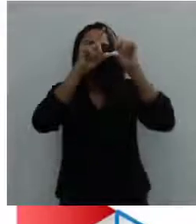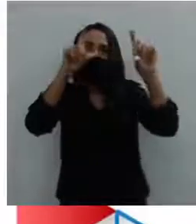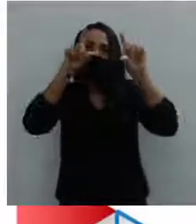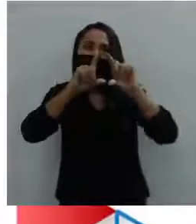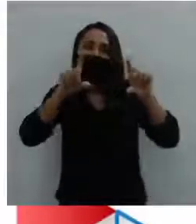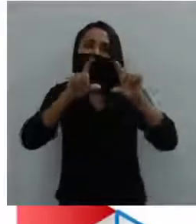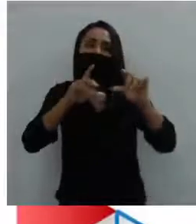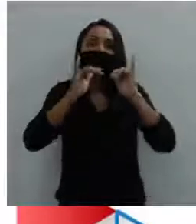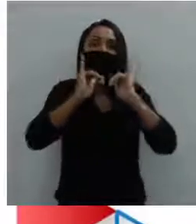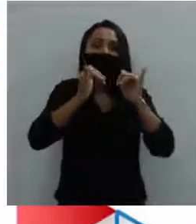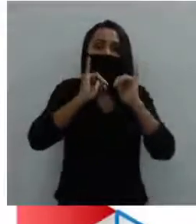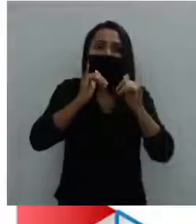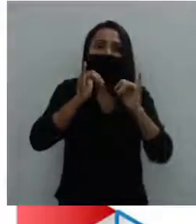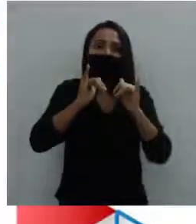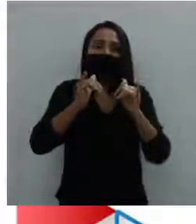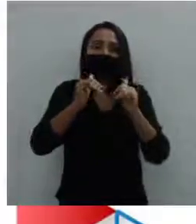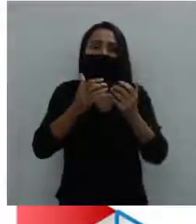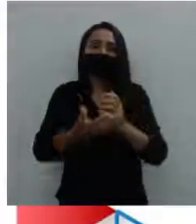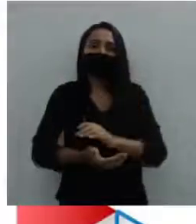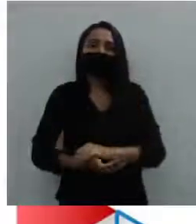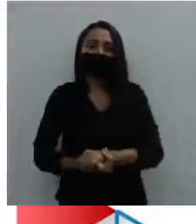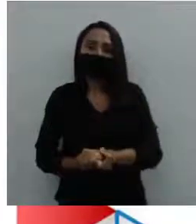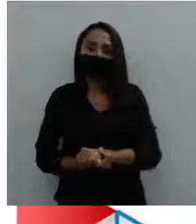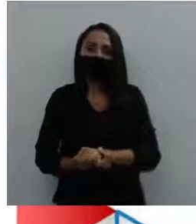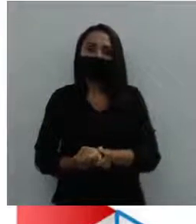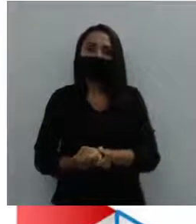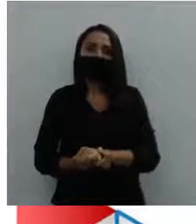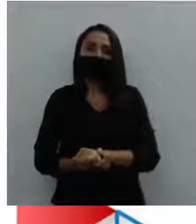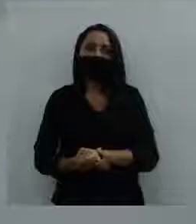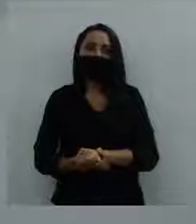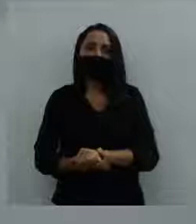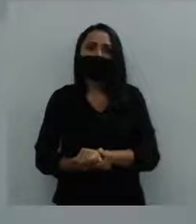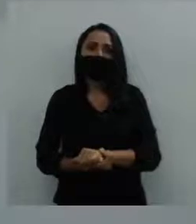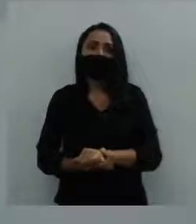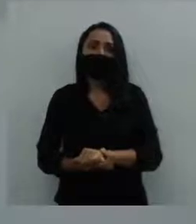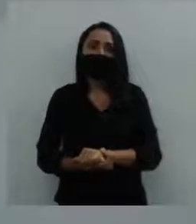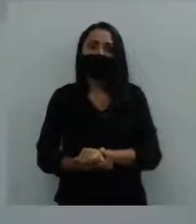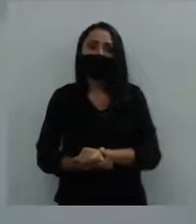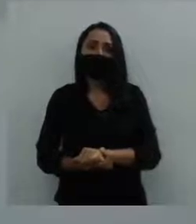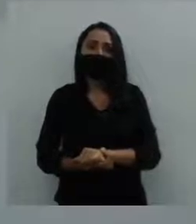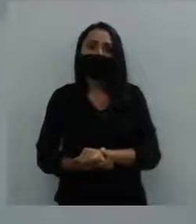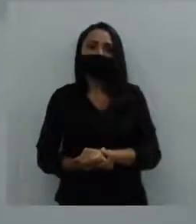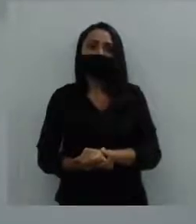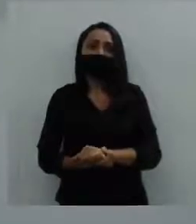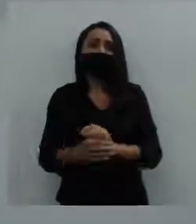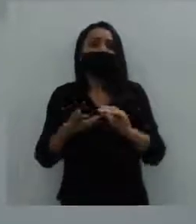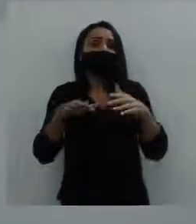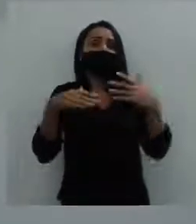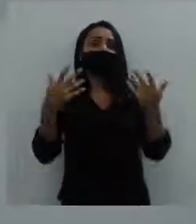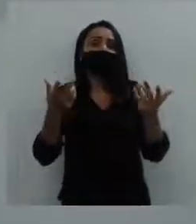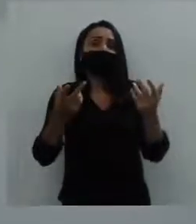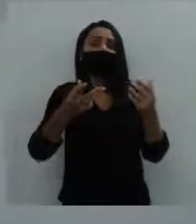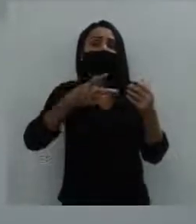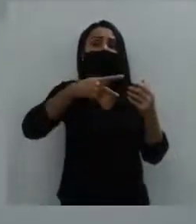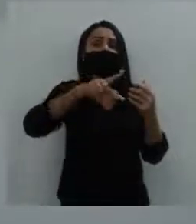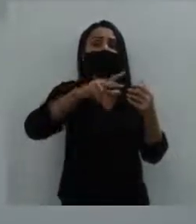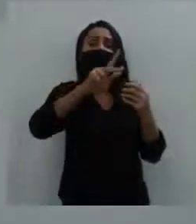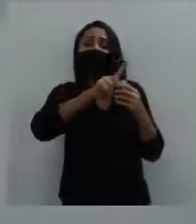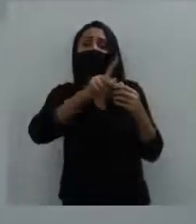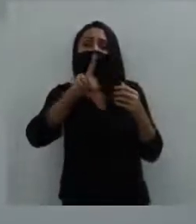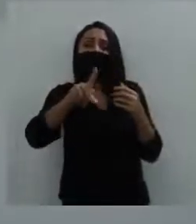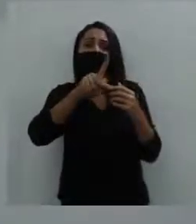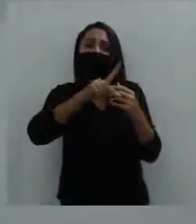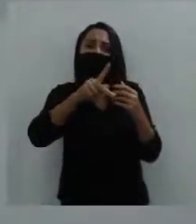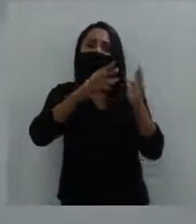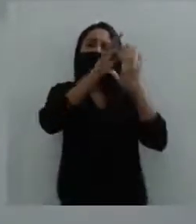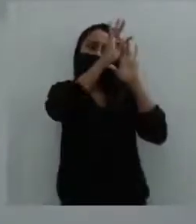como estão ali na tela. Olhando para mim agora, vamos lembrar, quando o seu professor passa um